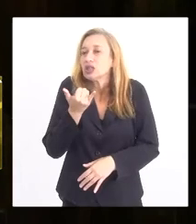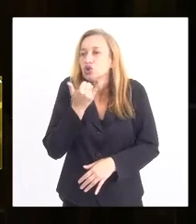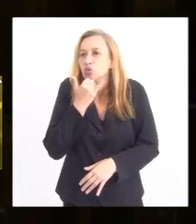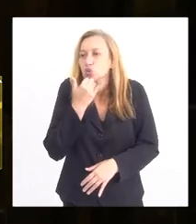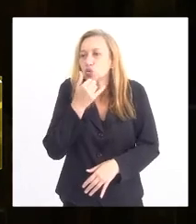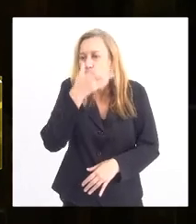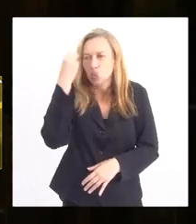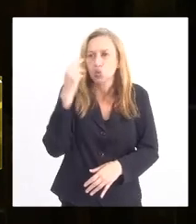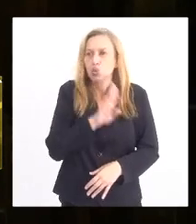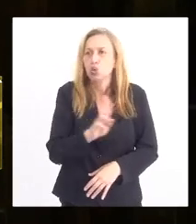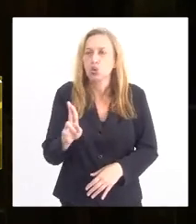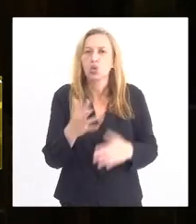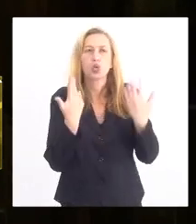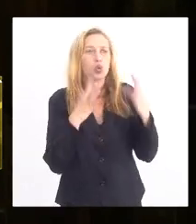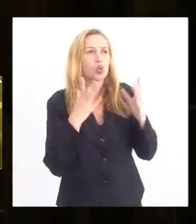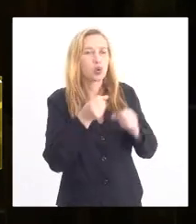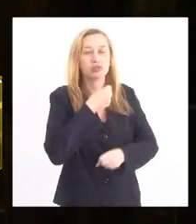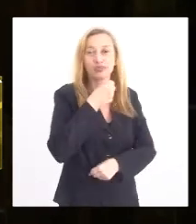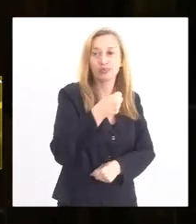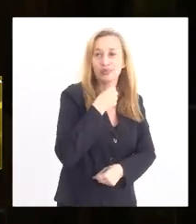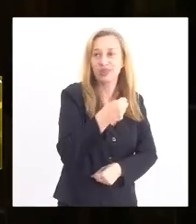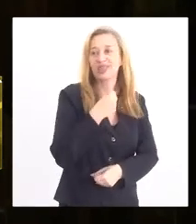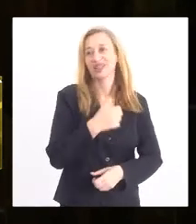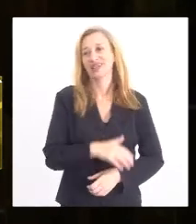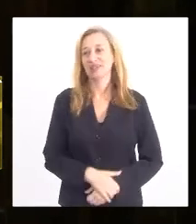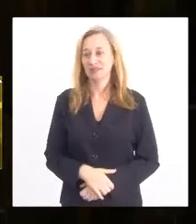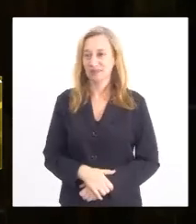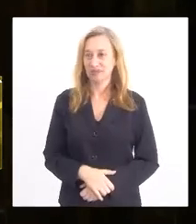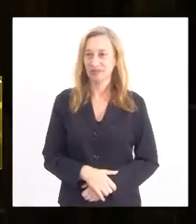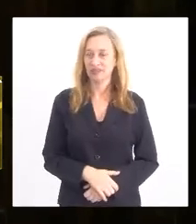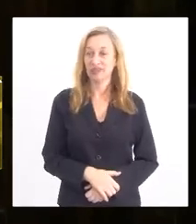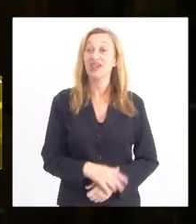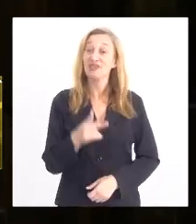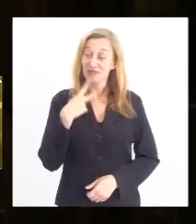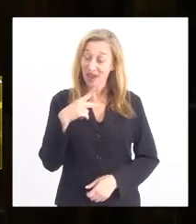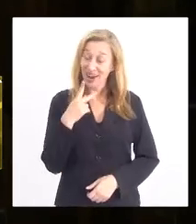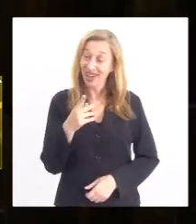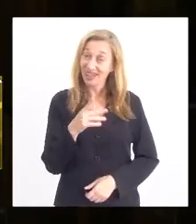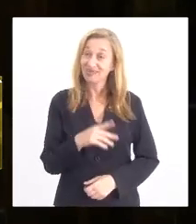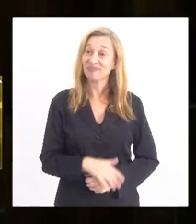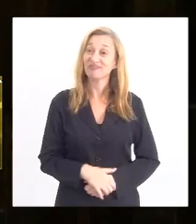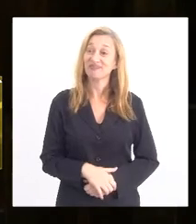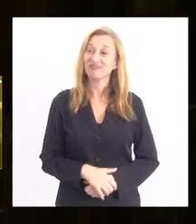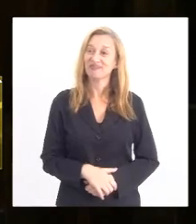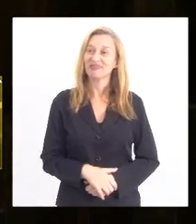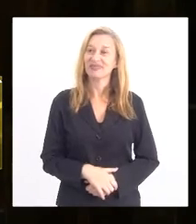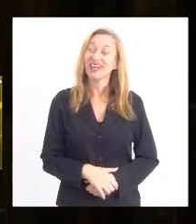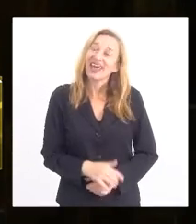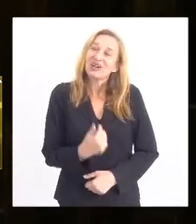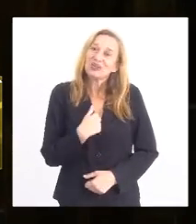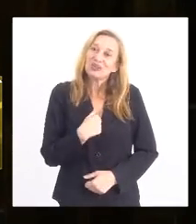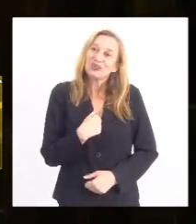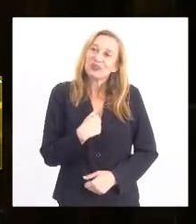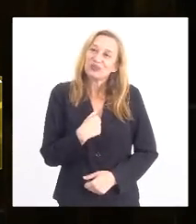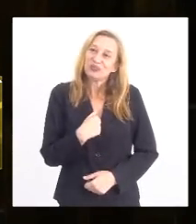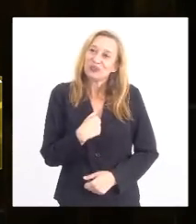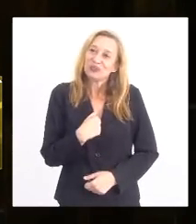senhoras e senhores ao da Imprensa enfim e dizer que praticamente Eu